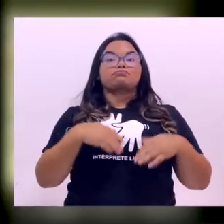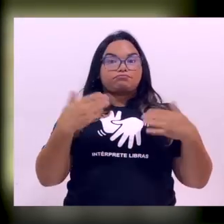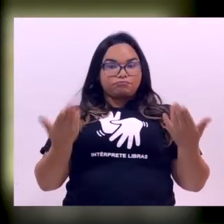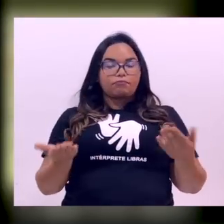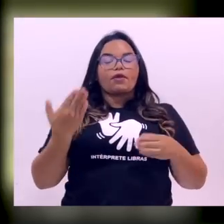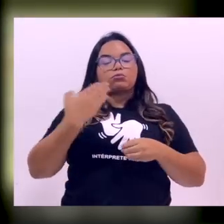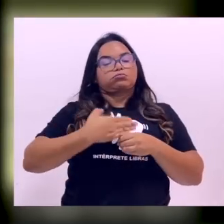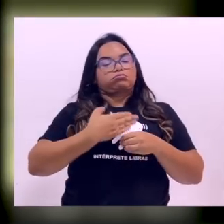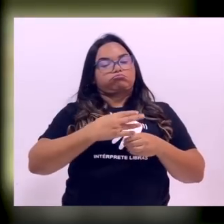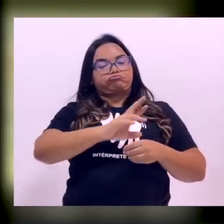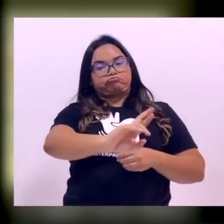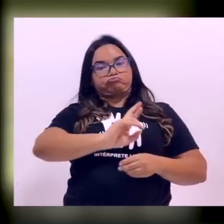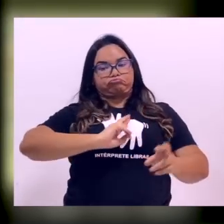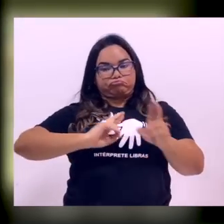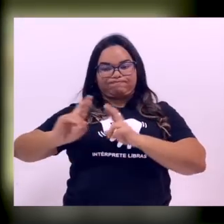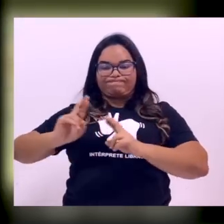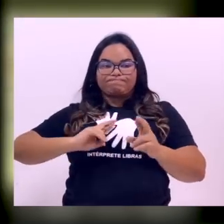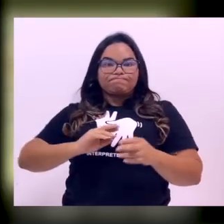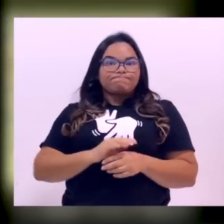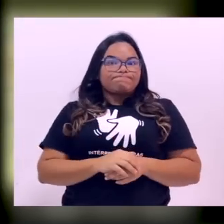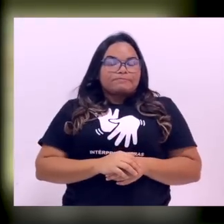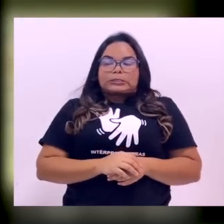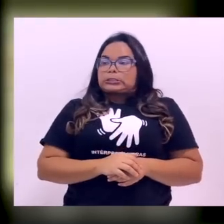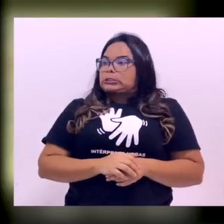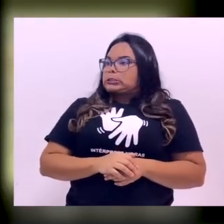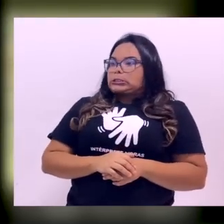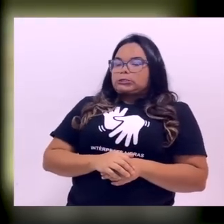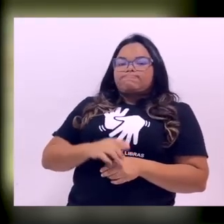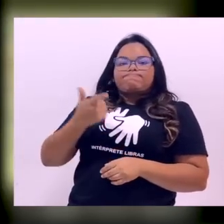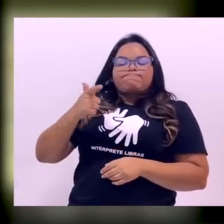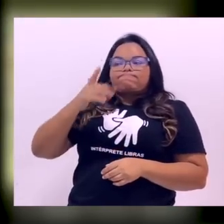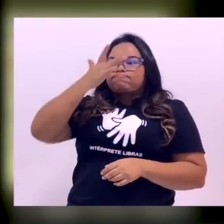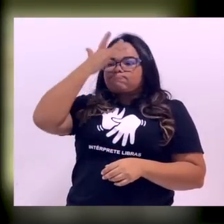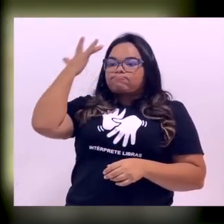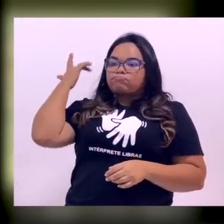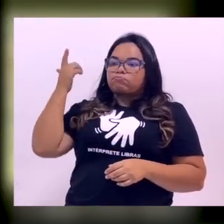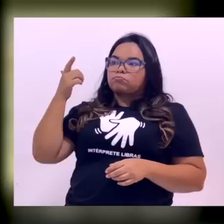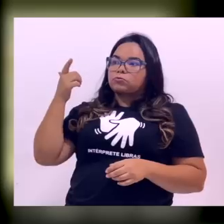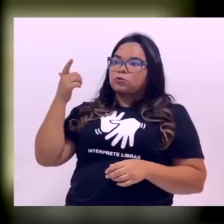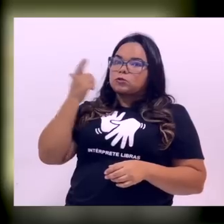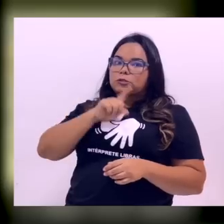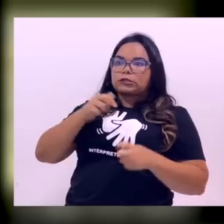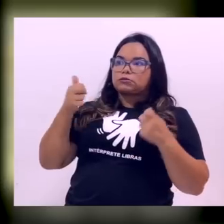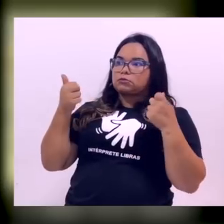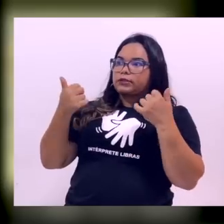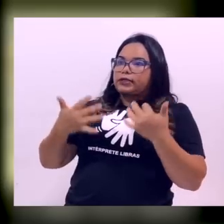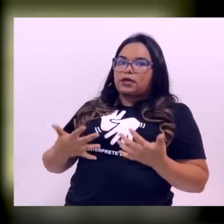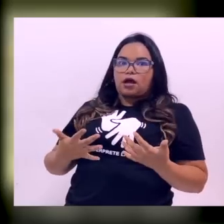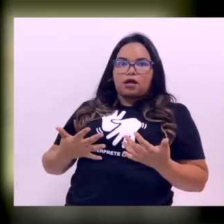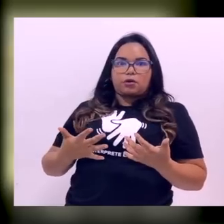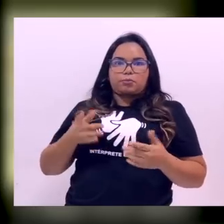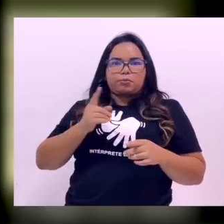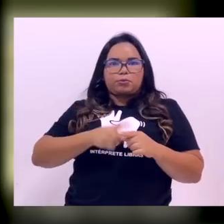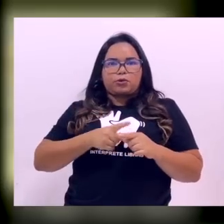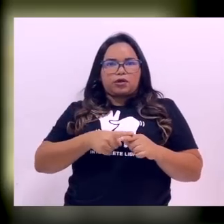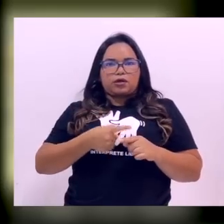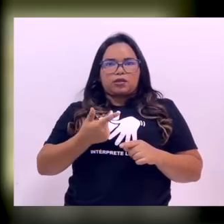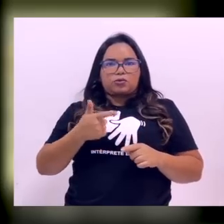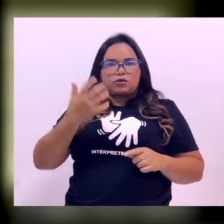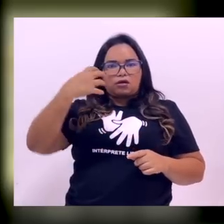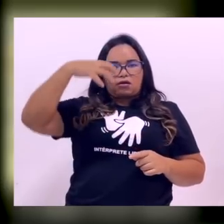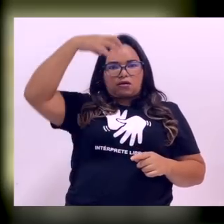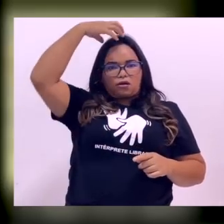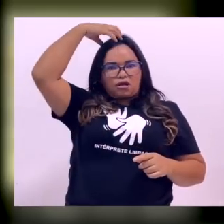os caldeus na presença do rei e disseram: não há homem na terra que possa declarar essa palavra ao rei, porque não existe nenhum rei